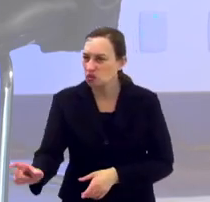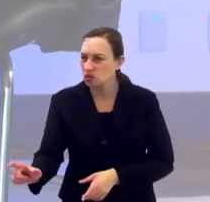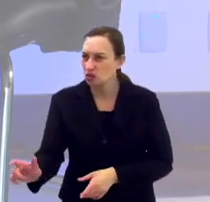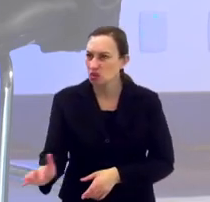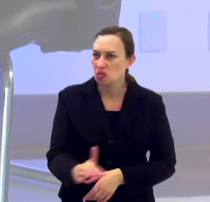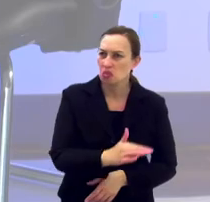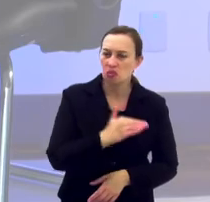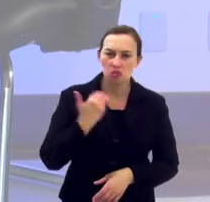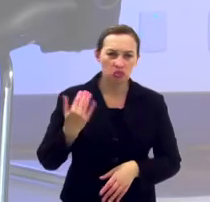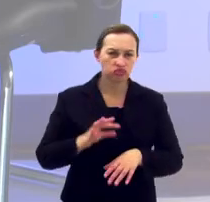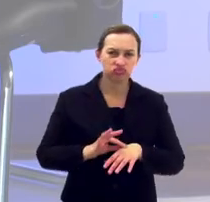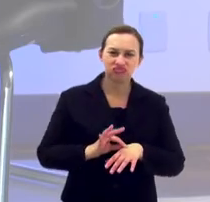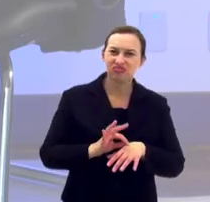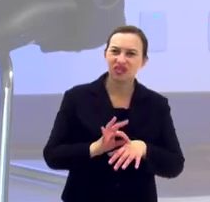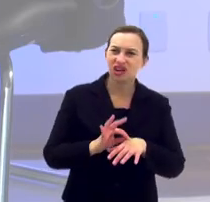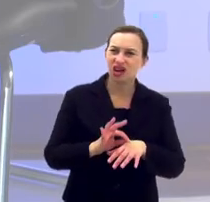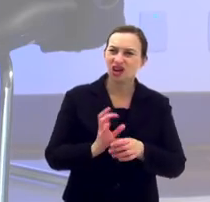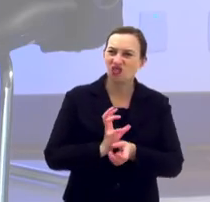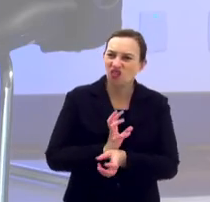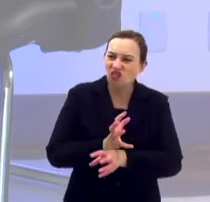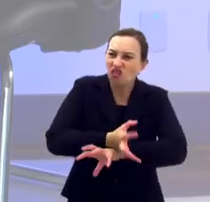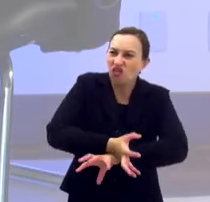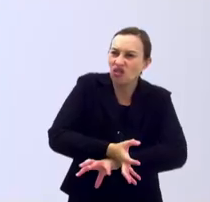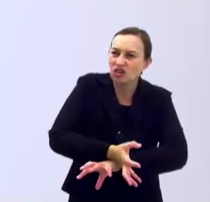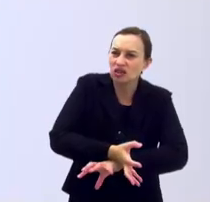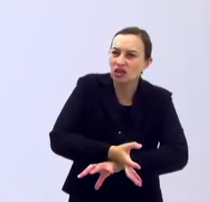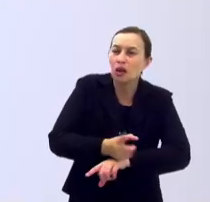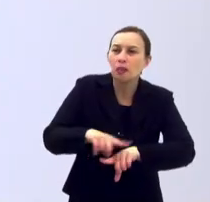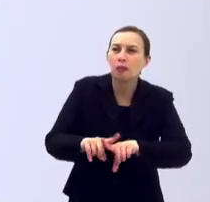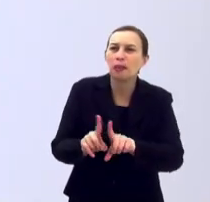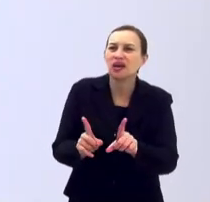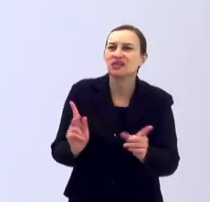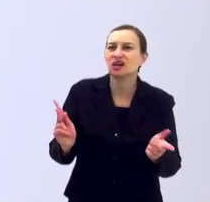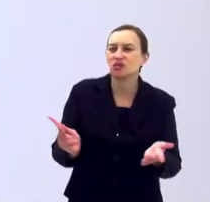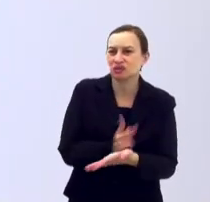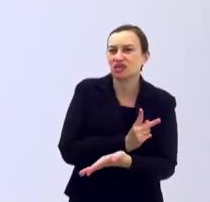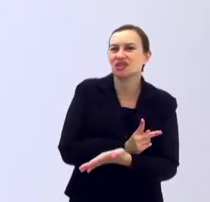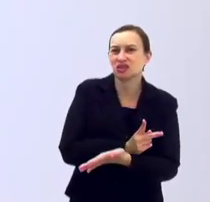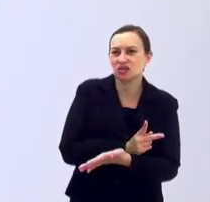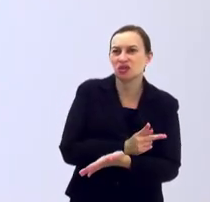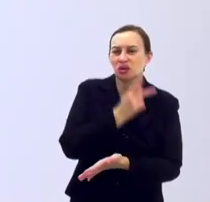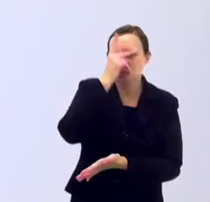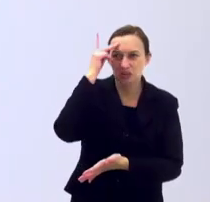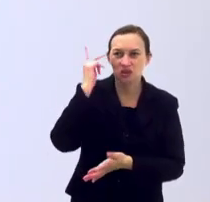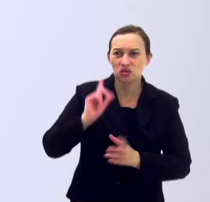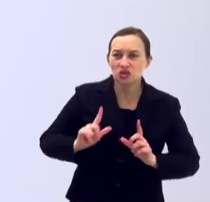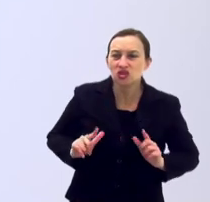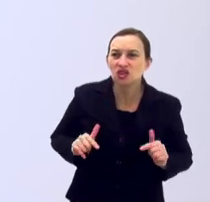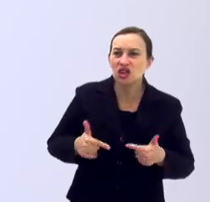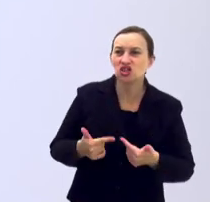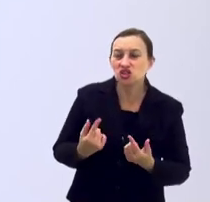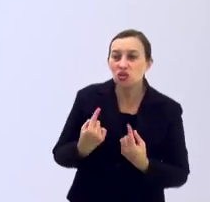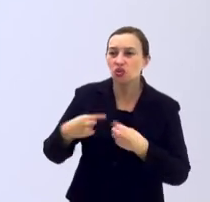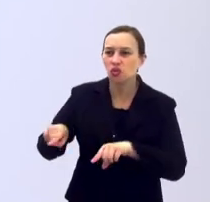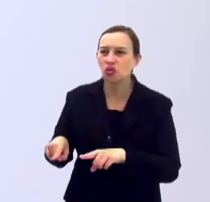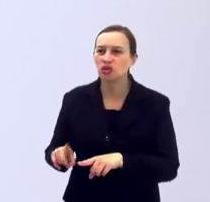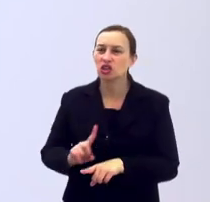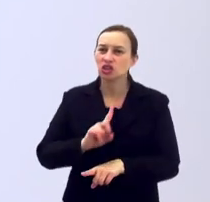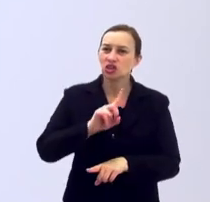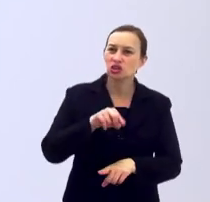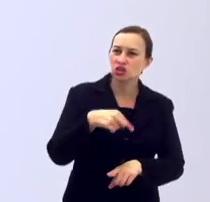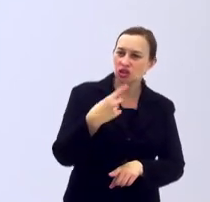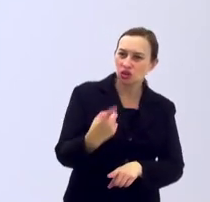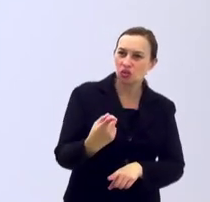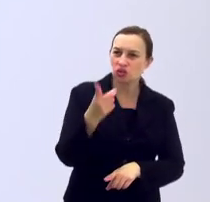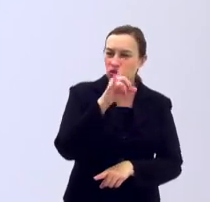famélicos, carne e osso, que se mostra na televisão, mas aconteceu de pessoas reagirem contra isso. Existe um